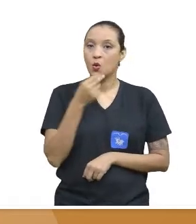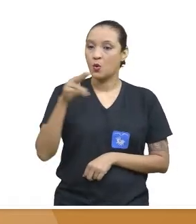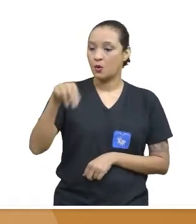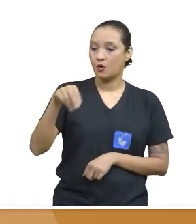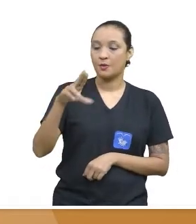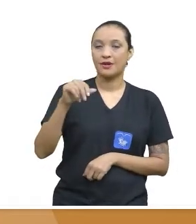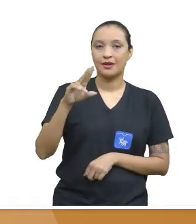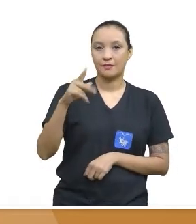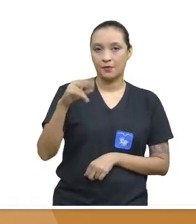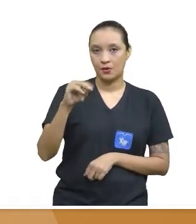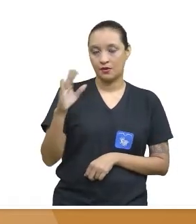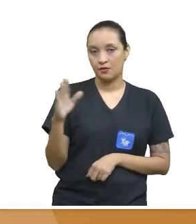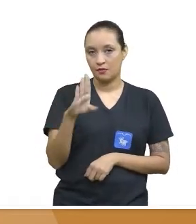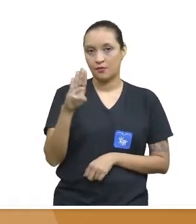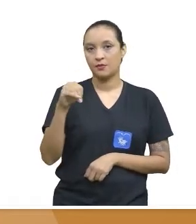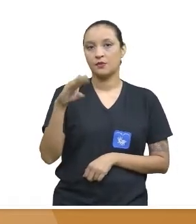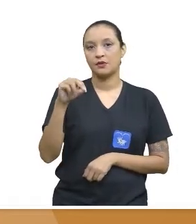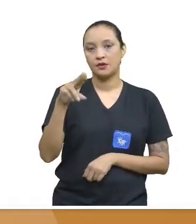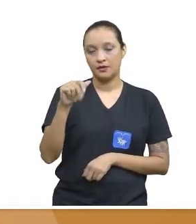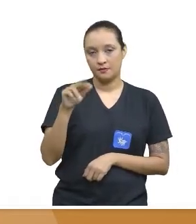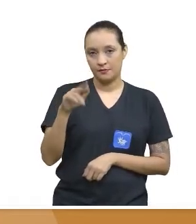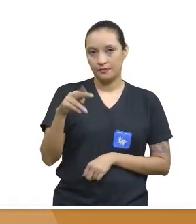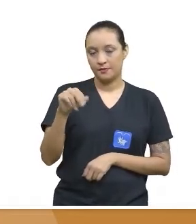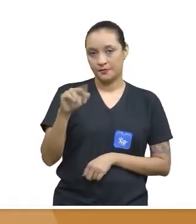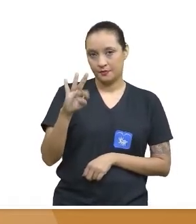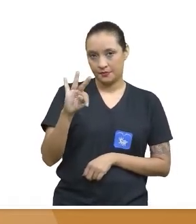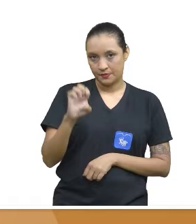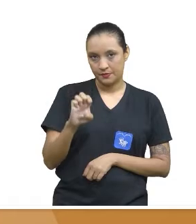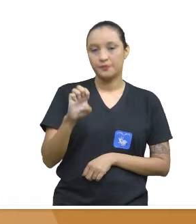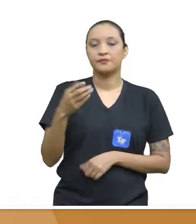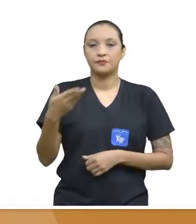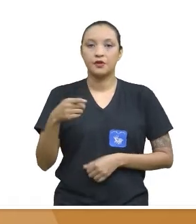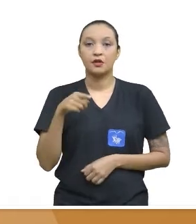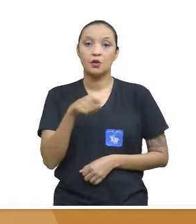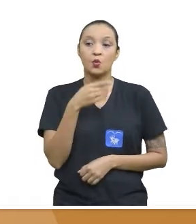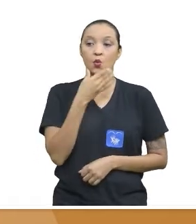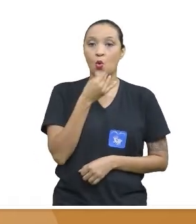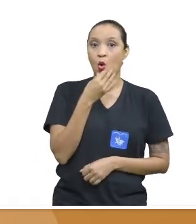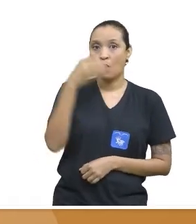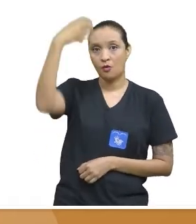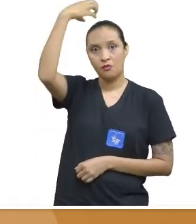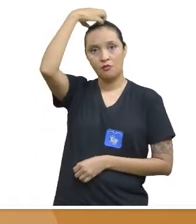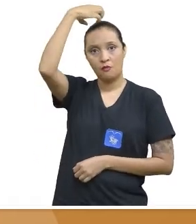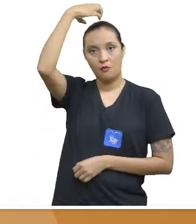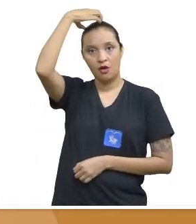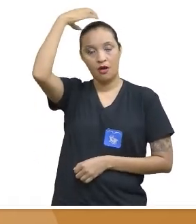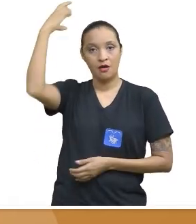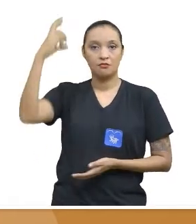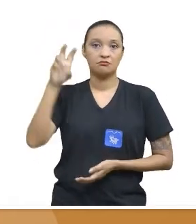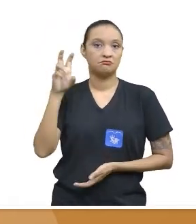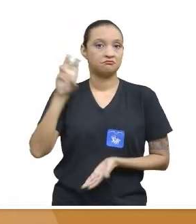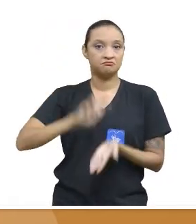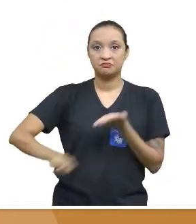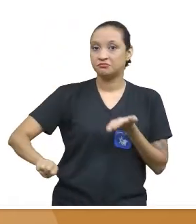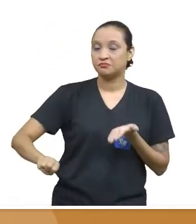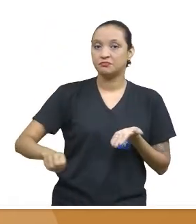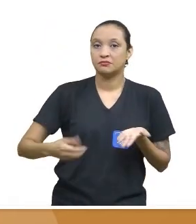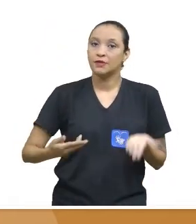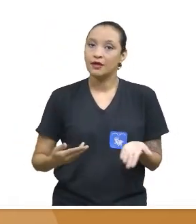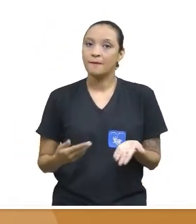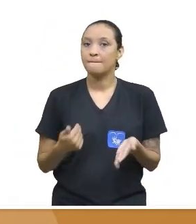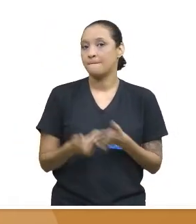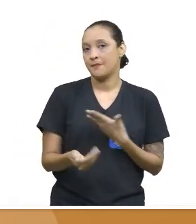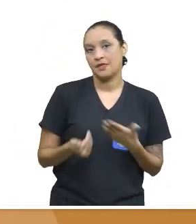na Espanha e isso vai fazer com que o rei Fernando fique sem trono. Isso é muito difícil. Então, a América